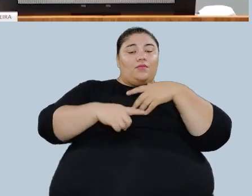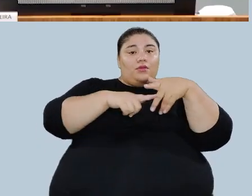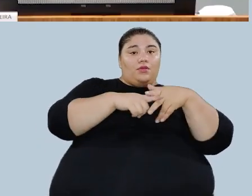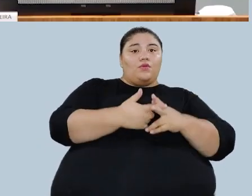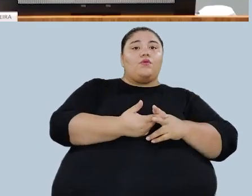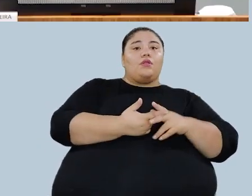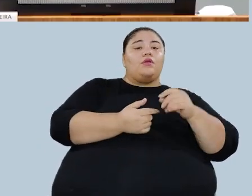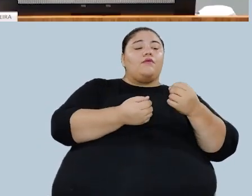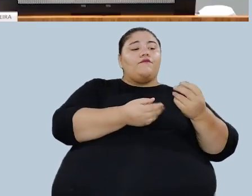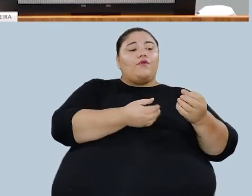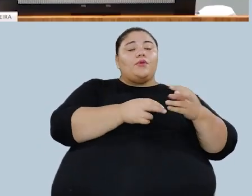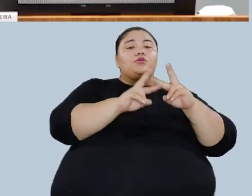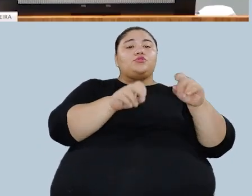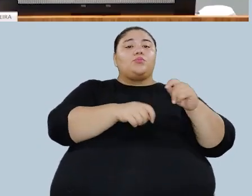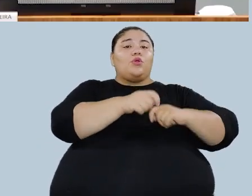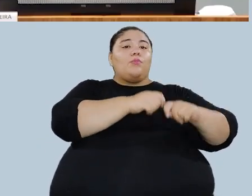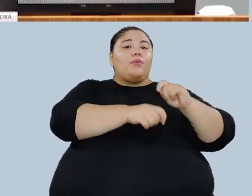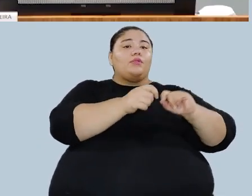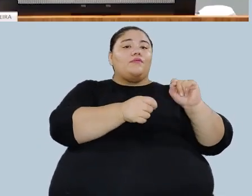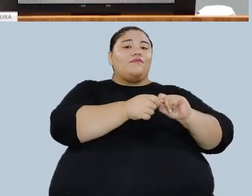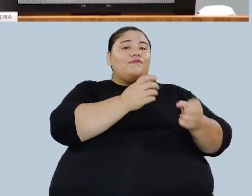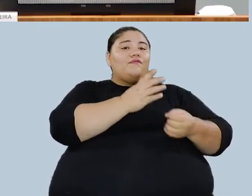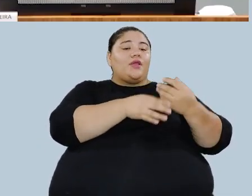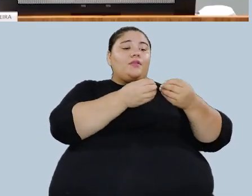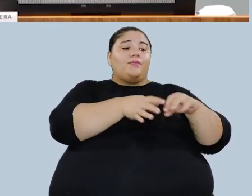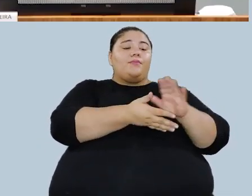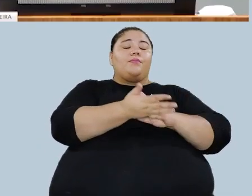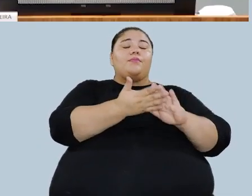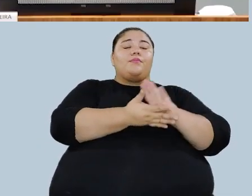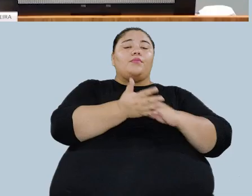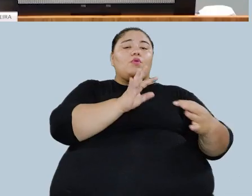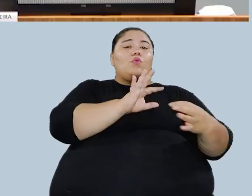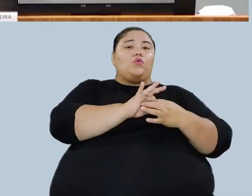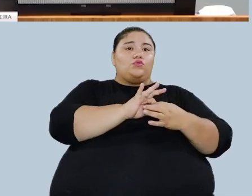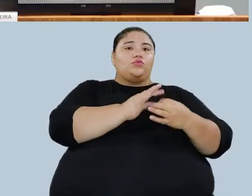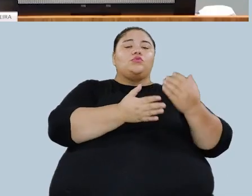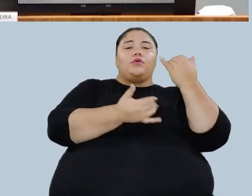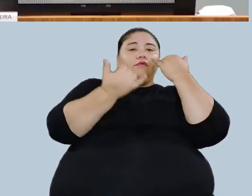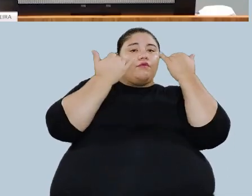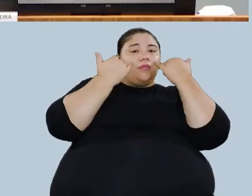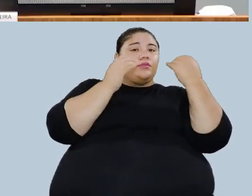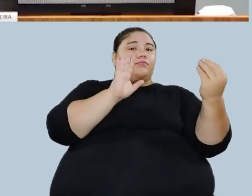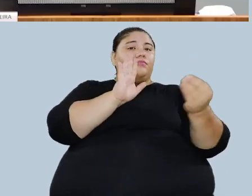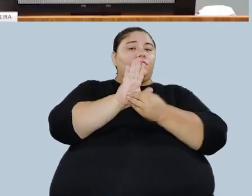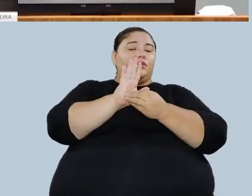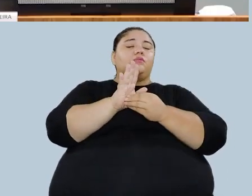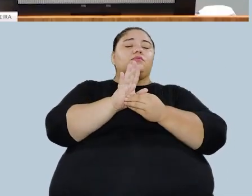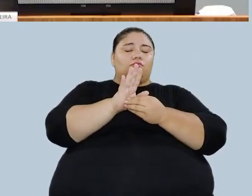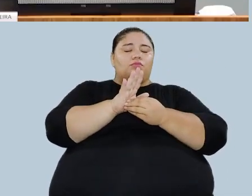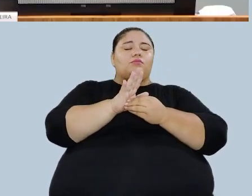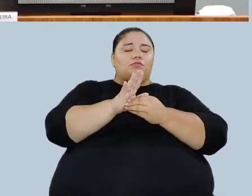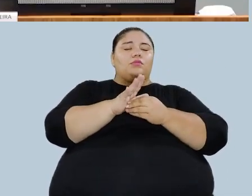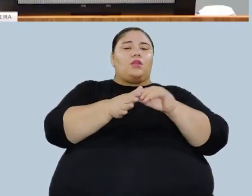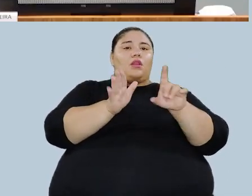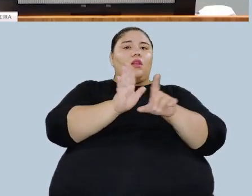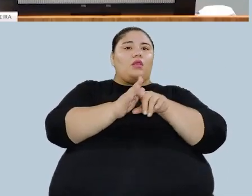regulamento, informações sobre operações realizadas sem prejuízo de um conjunto mínimo de informações previsto nessa lei complementar.